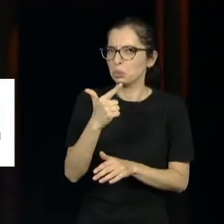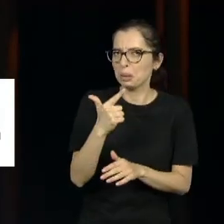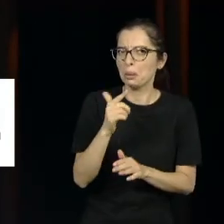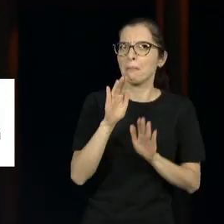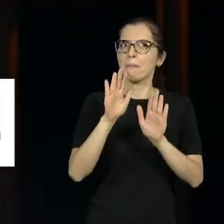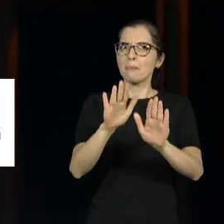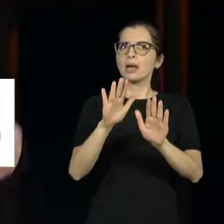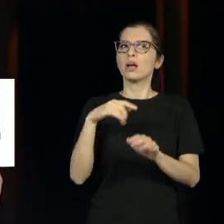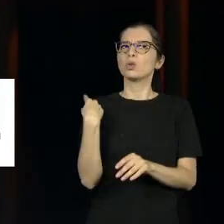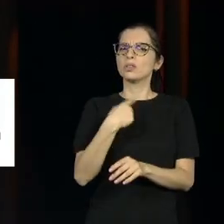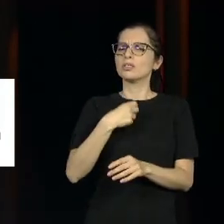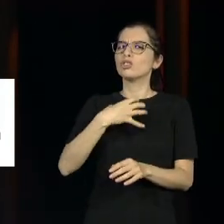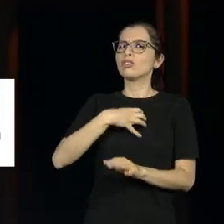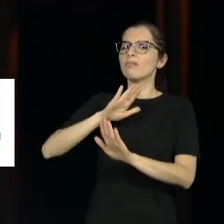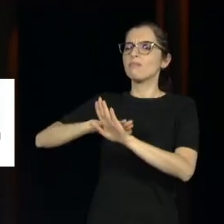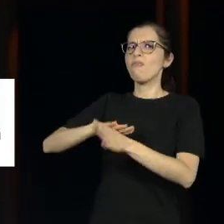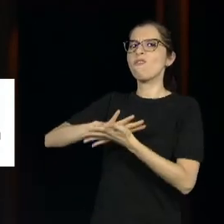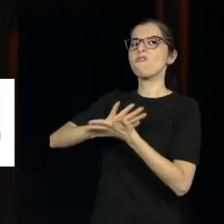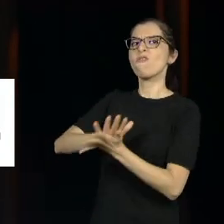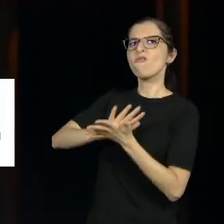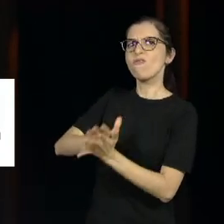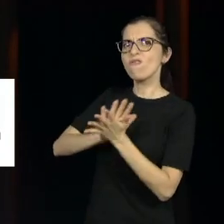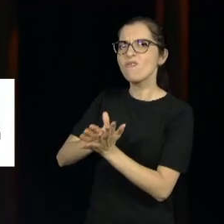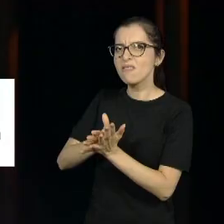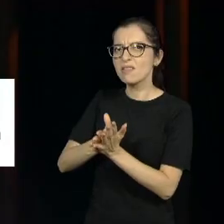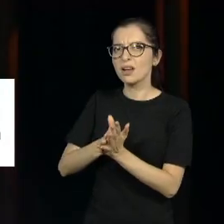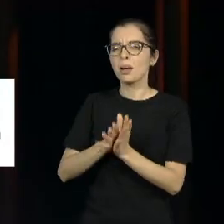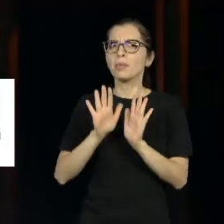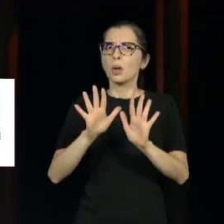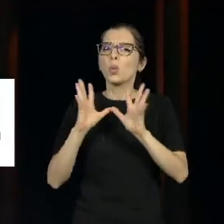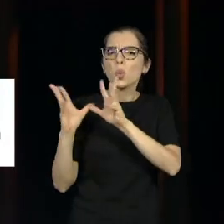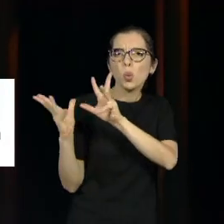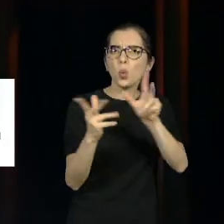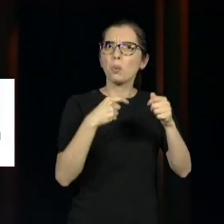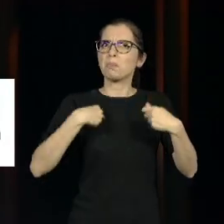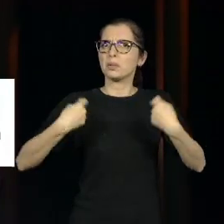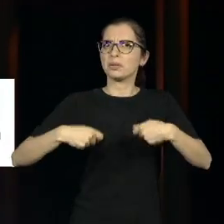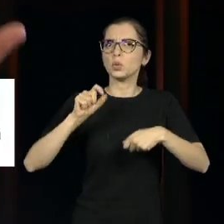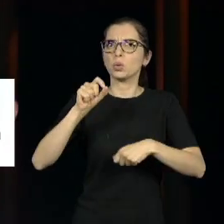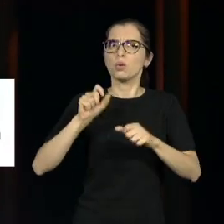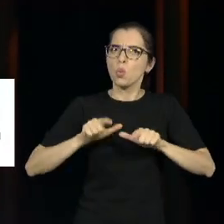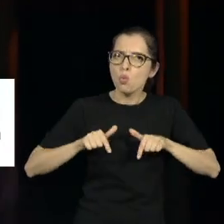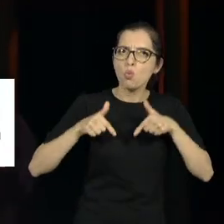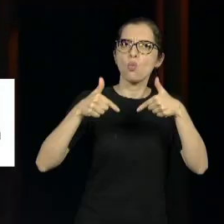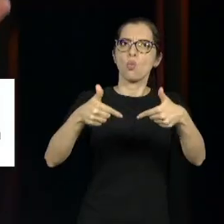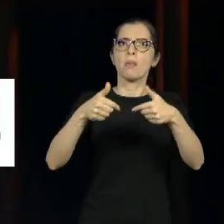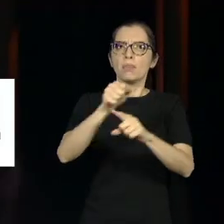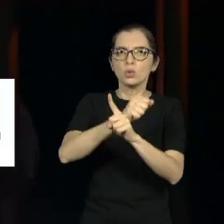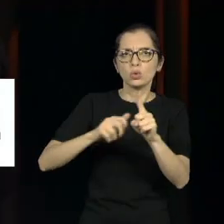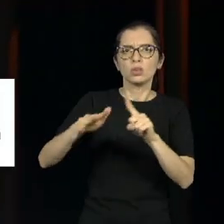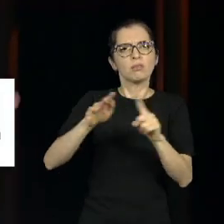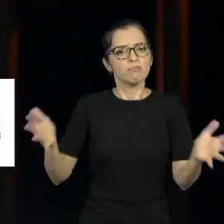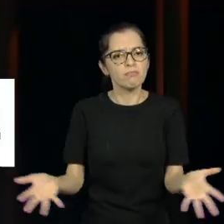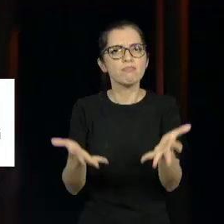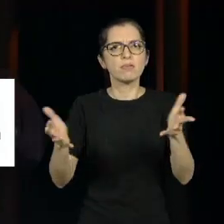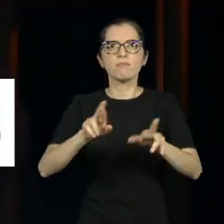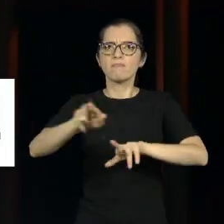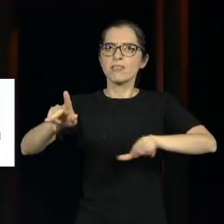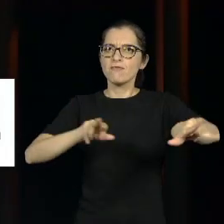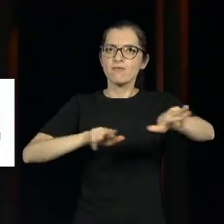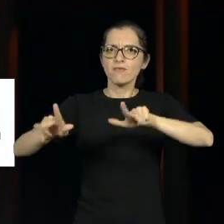preconceitos e no nosso jeito de discriminar tudo que necessitamos para lutar por uma sociedade que valoriza e